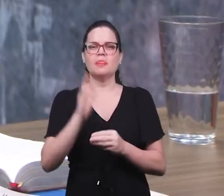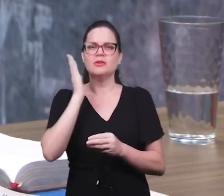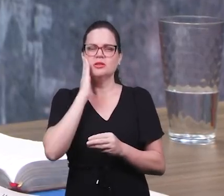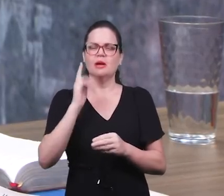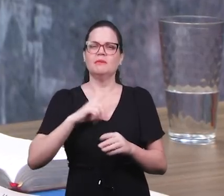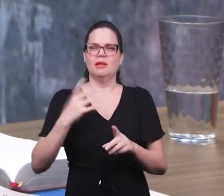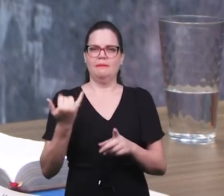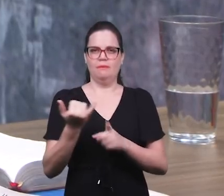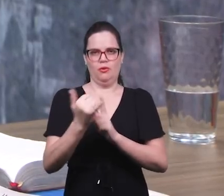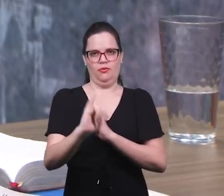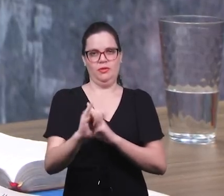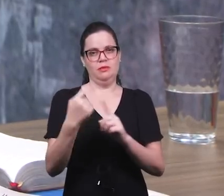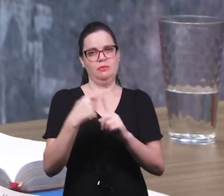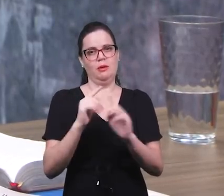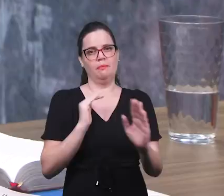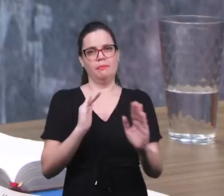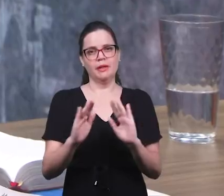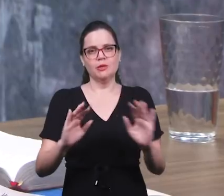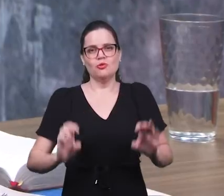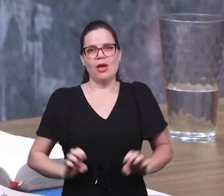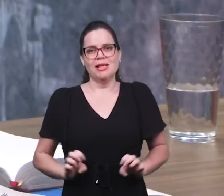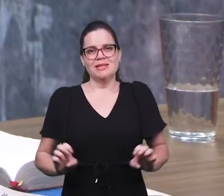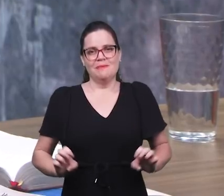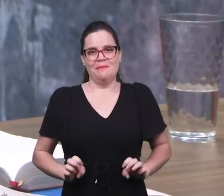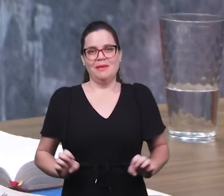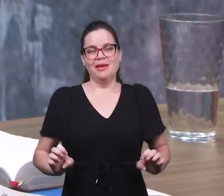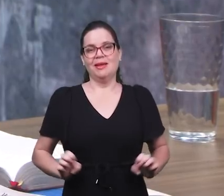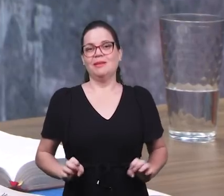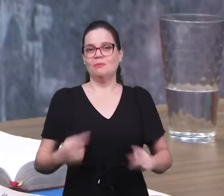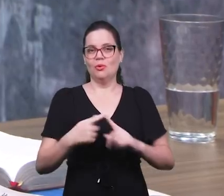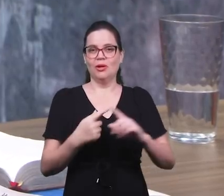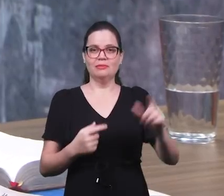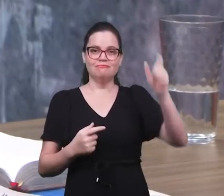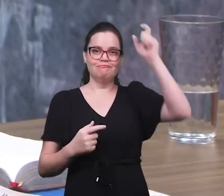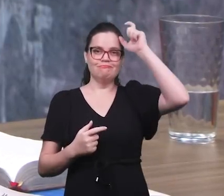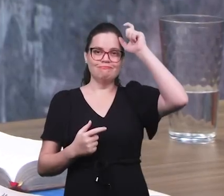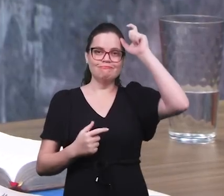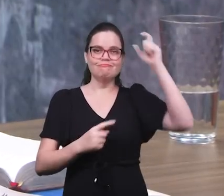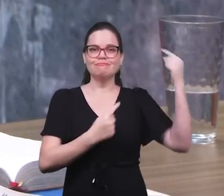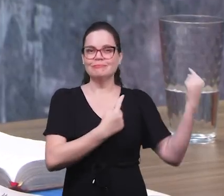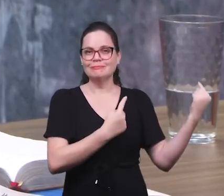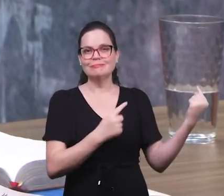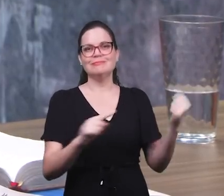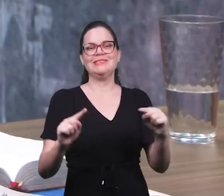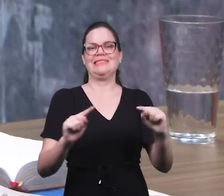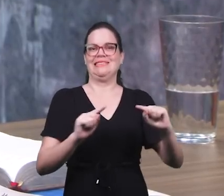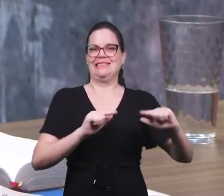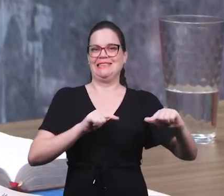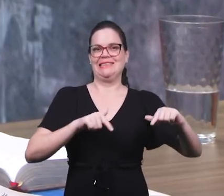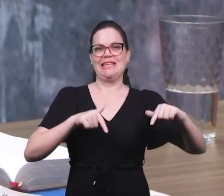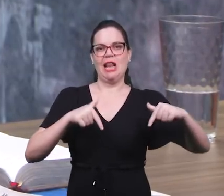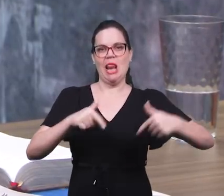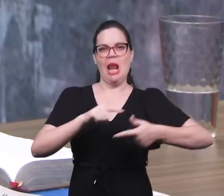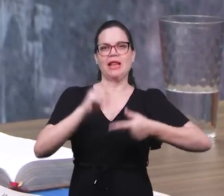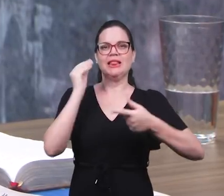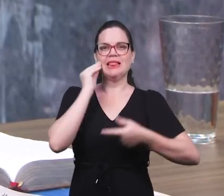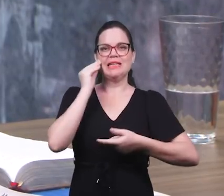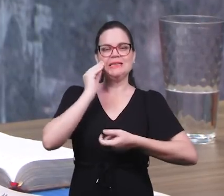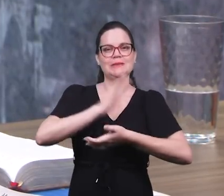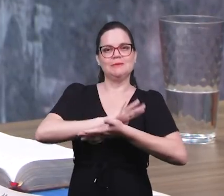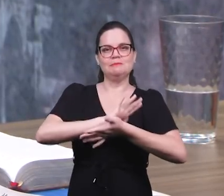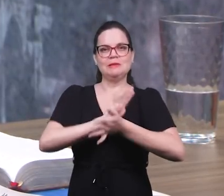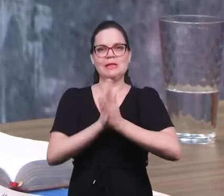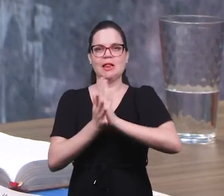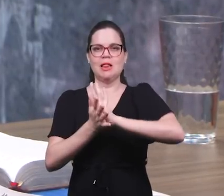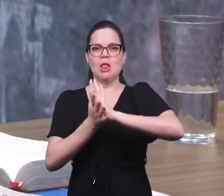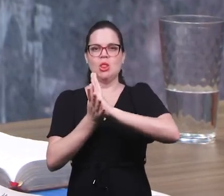viveria, e era ali o adversário, o inimigo, o opositor se levantando para destruir a igreja,